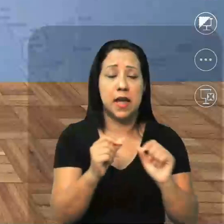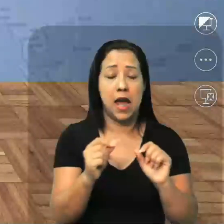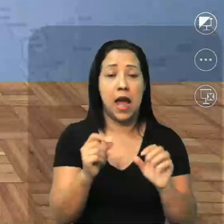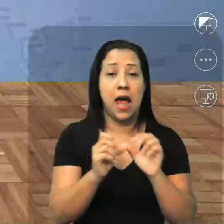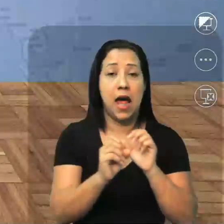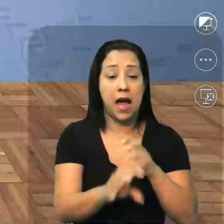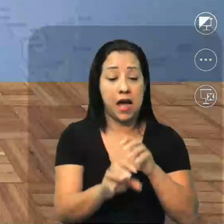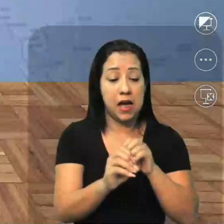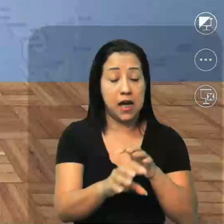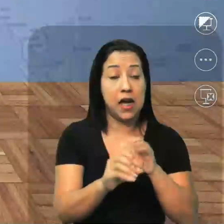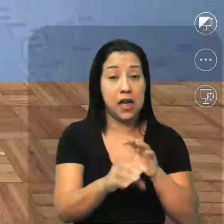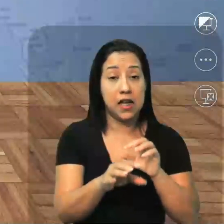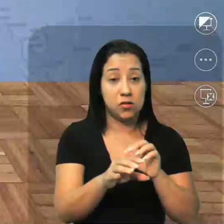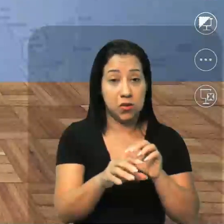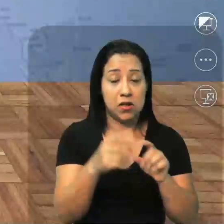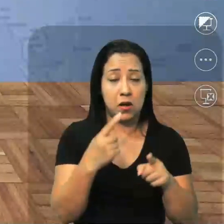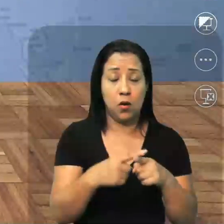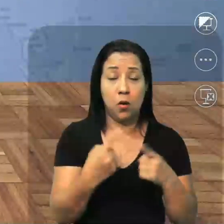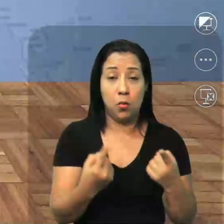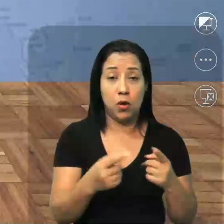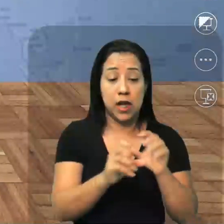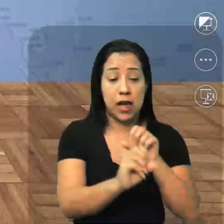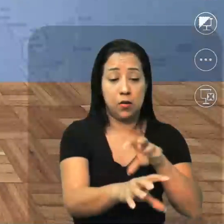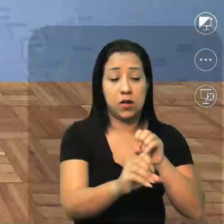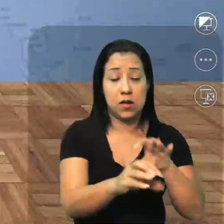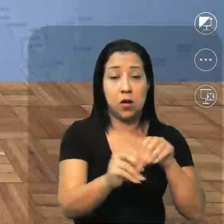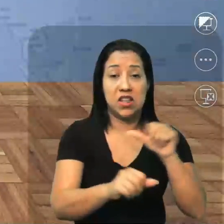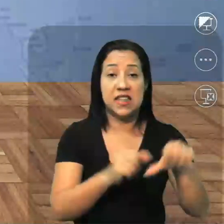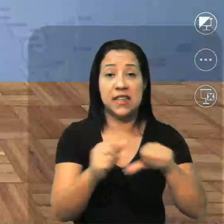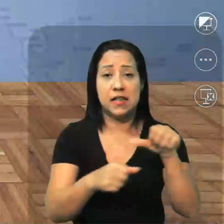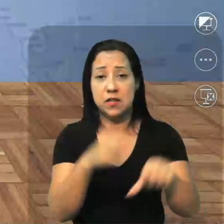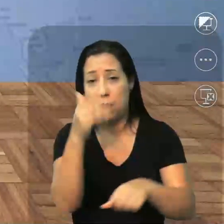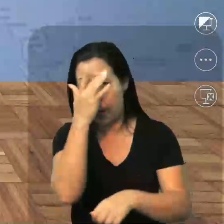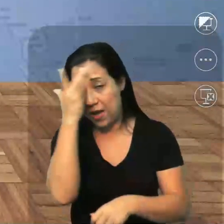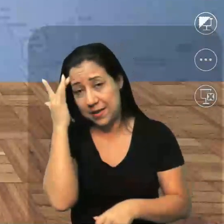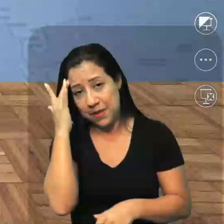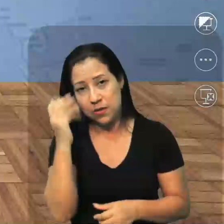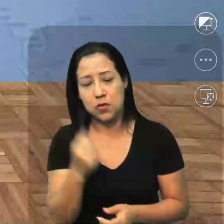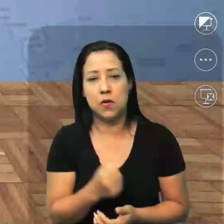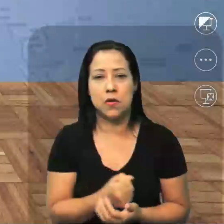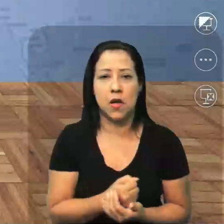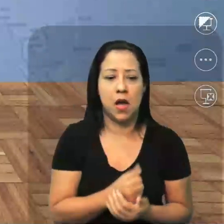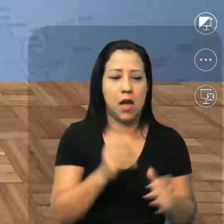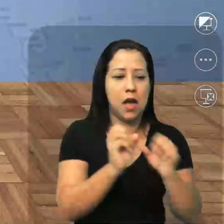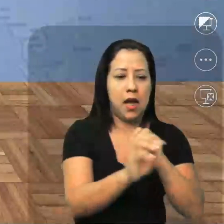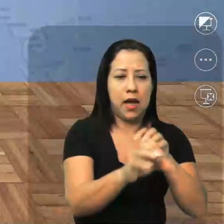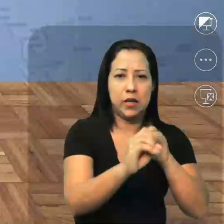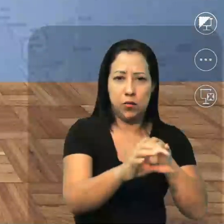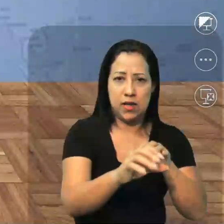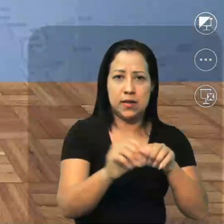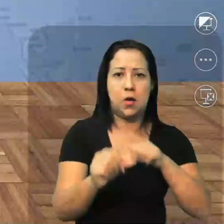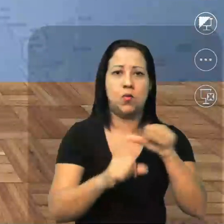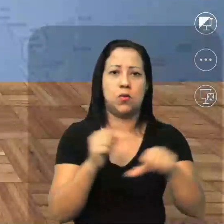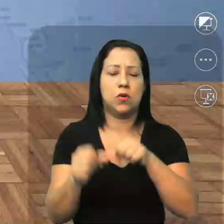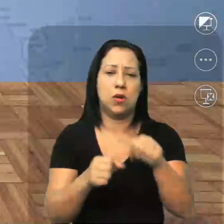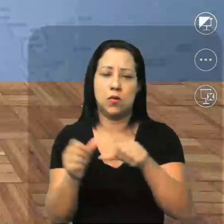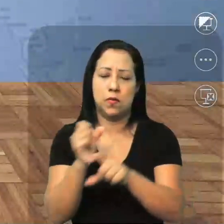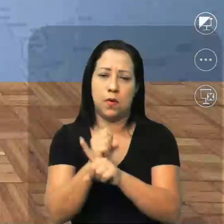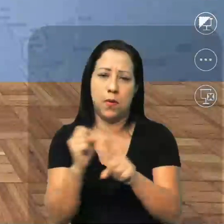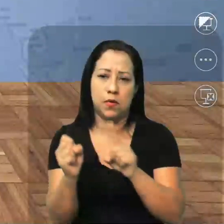A educação transforma o ser humano. A educação transforma o social.